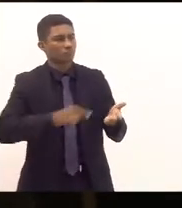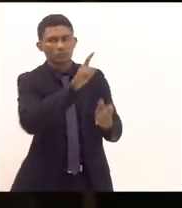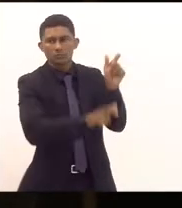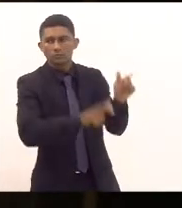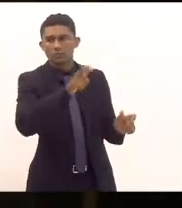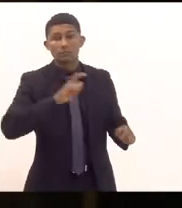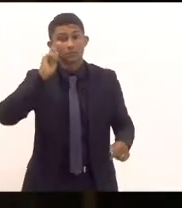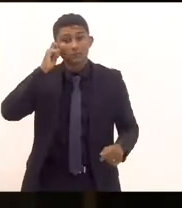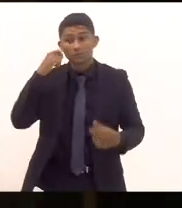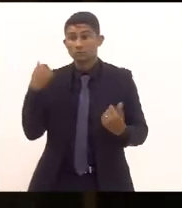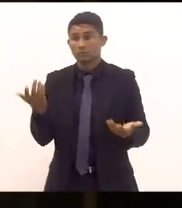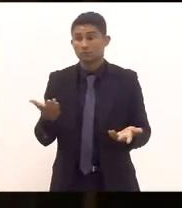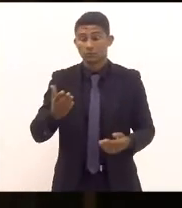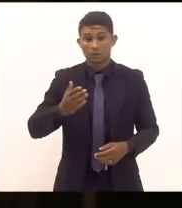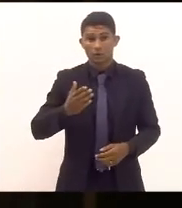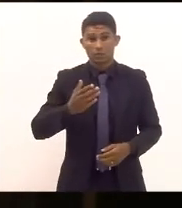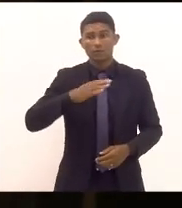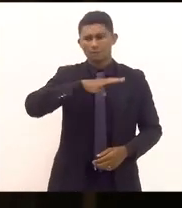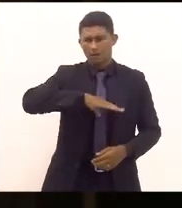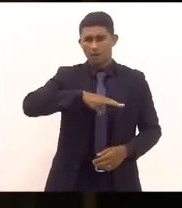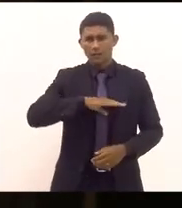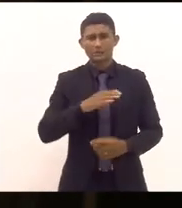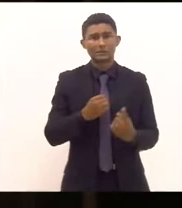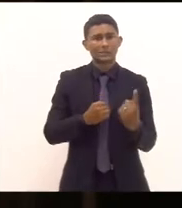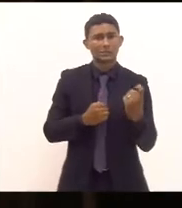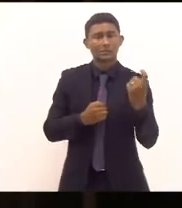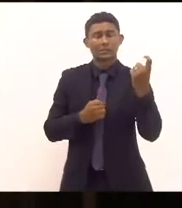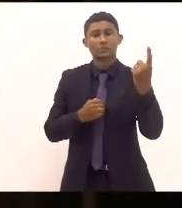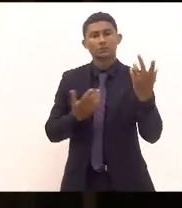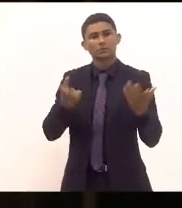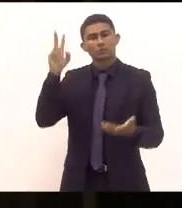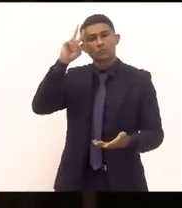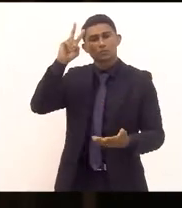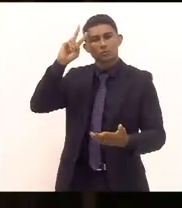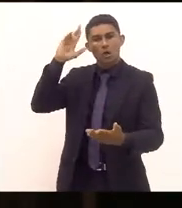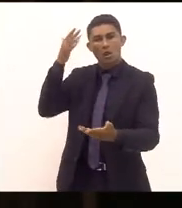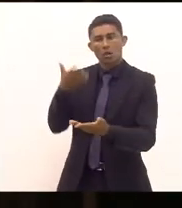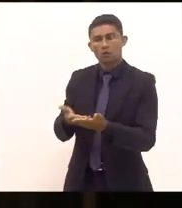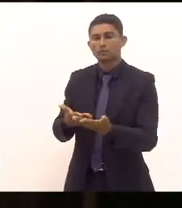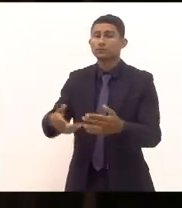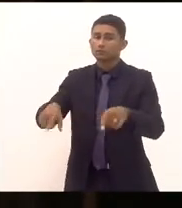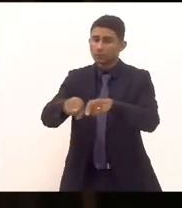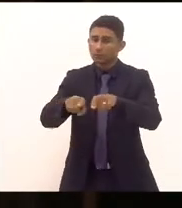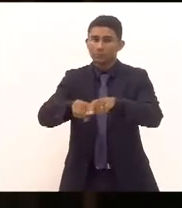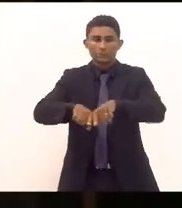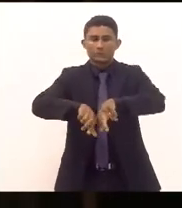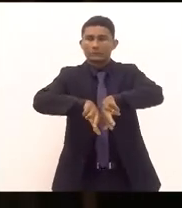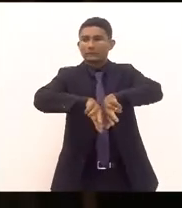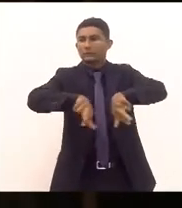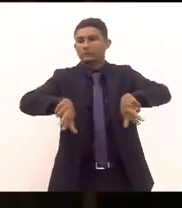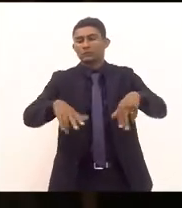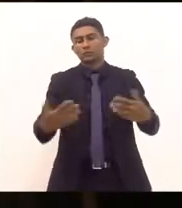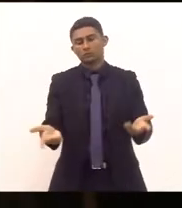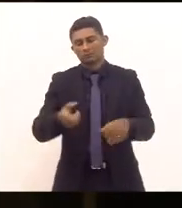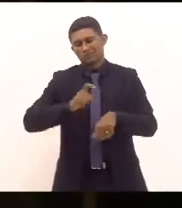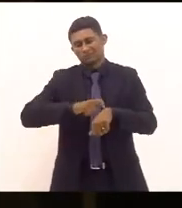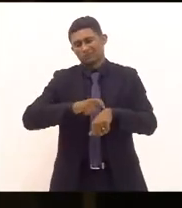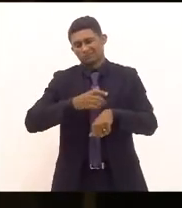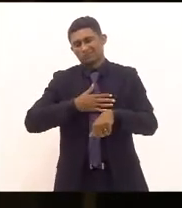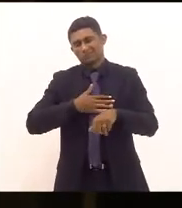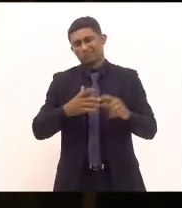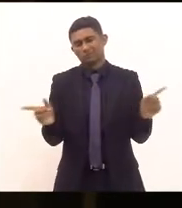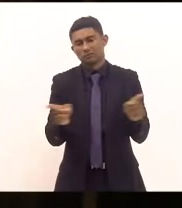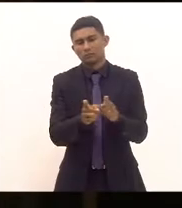resposta histórica tá aí para provar isso e vários outros momentos da nossa história mas como eu tenho que é curta eu quero concluir